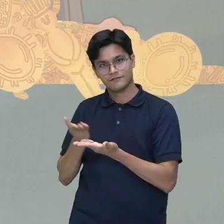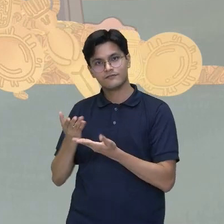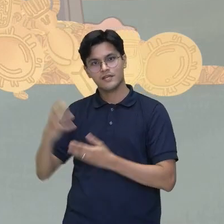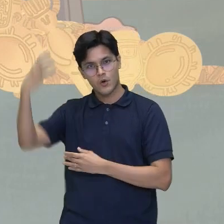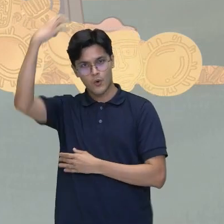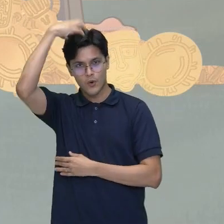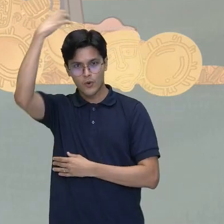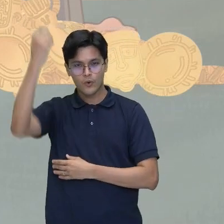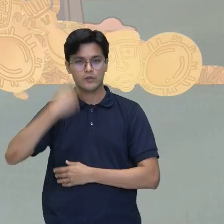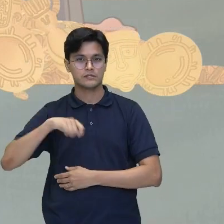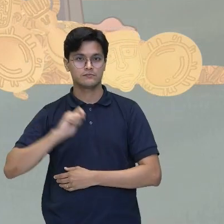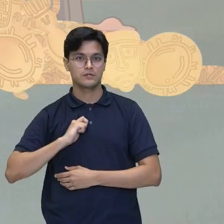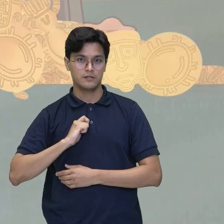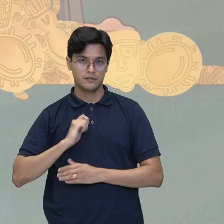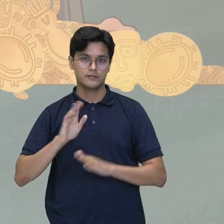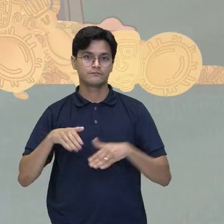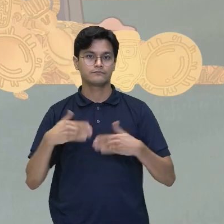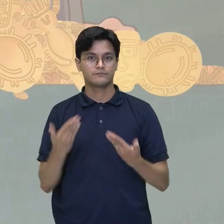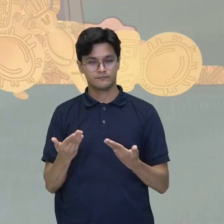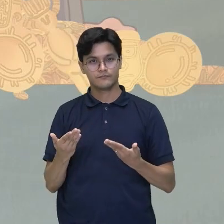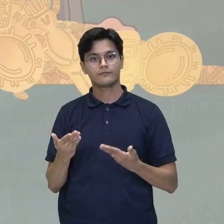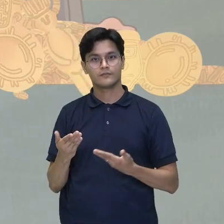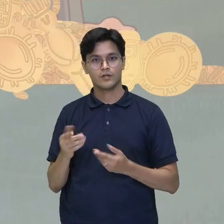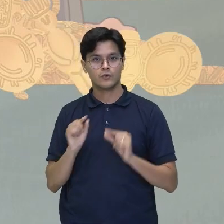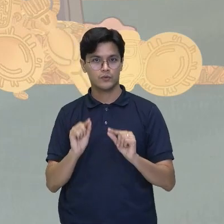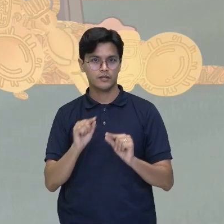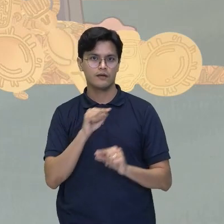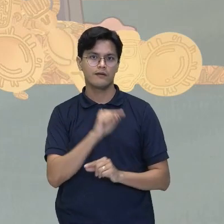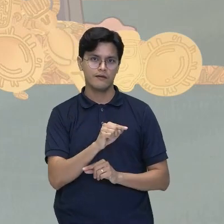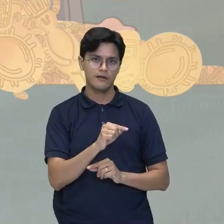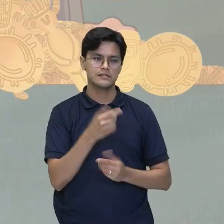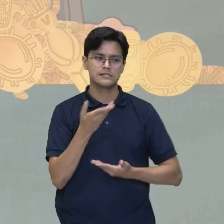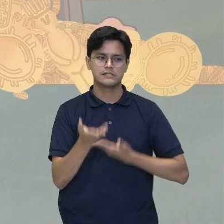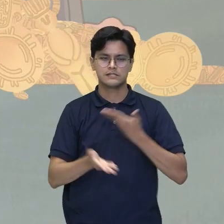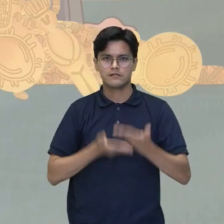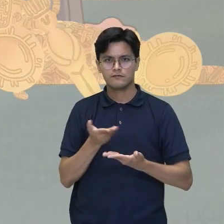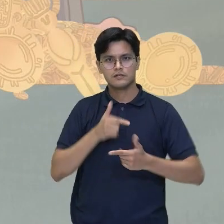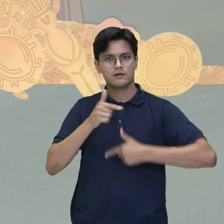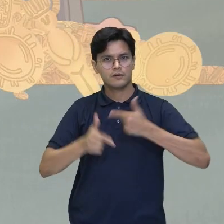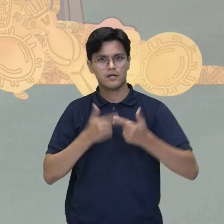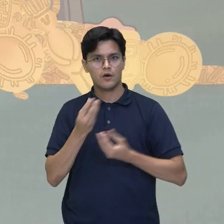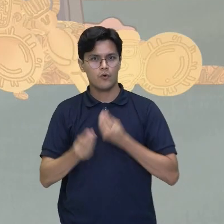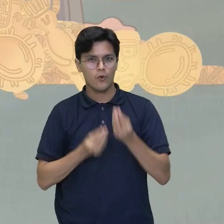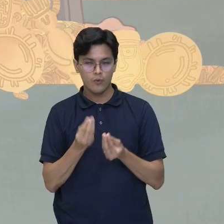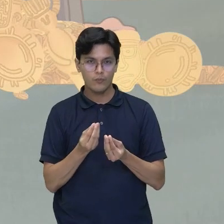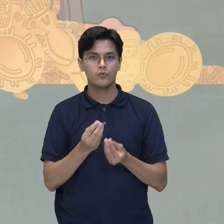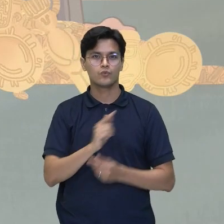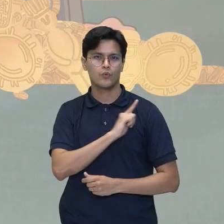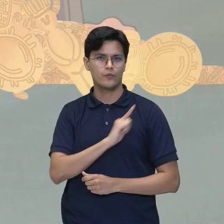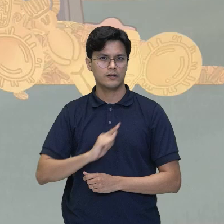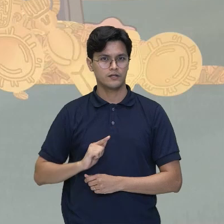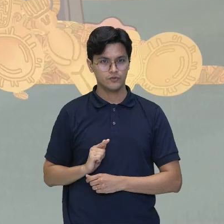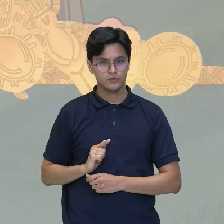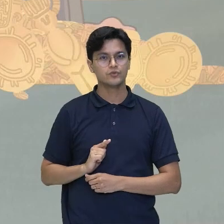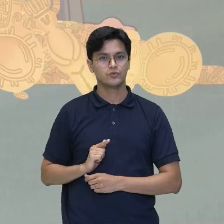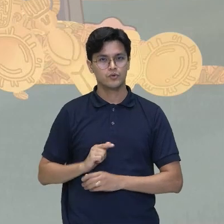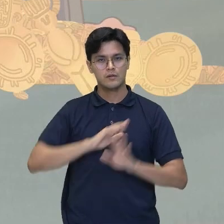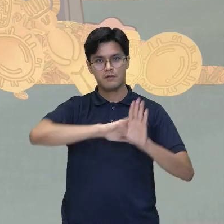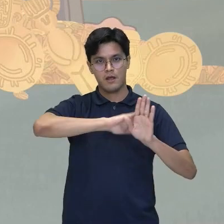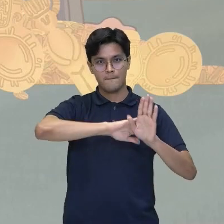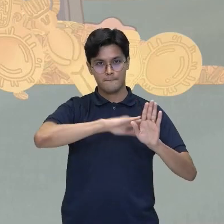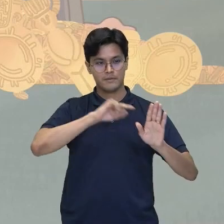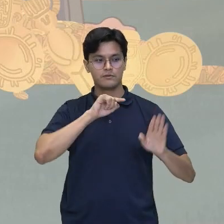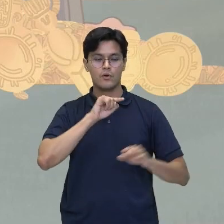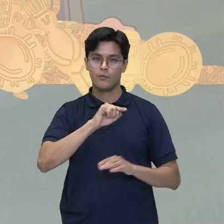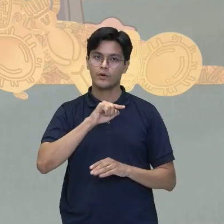ou imperadores ou governantes fantasmas ou marionetes, porque eles vão fazer tudo de acordo com a vontade